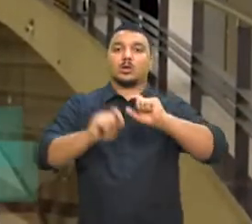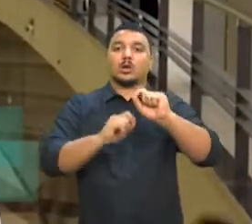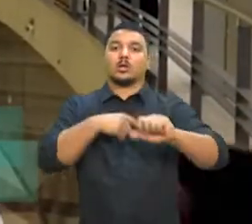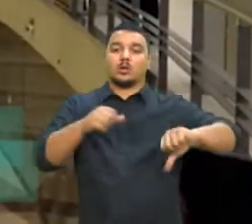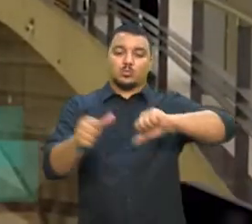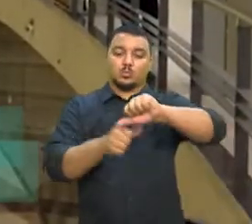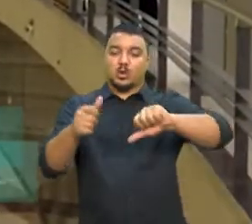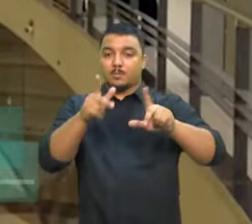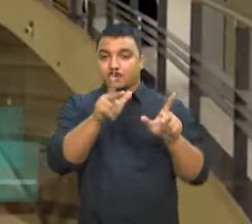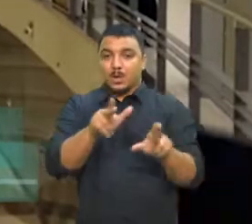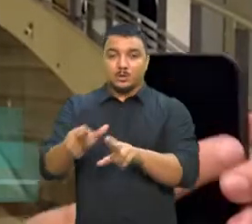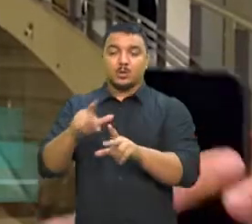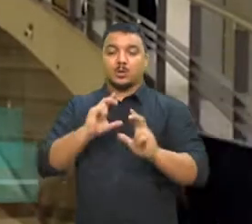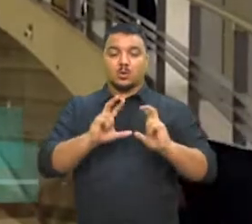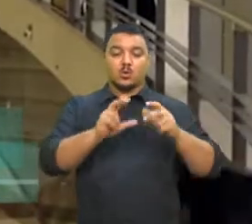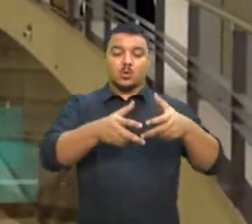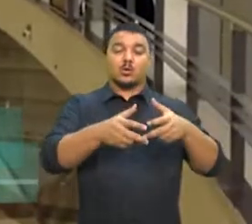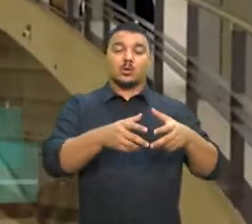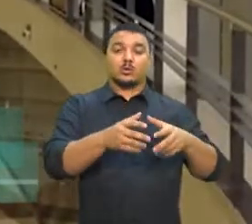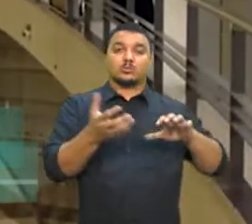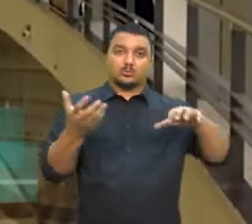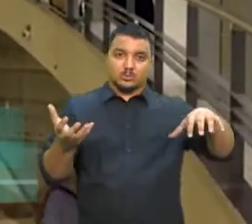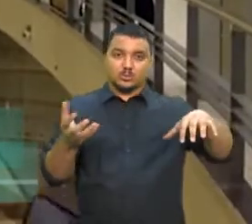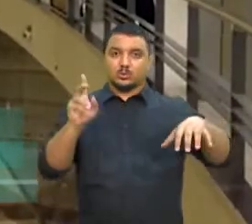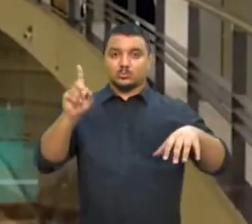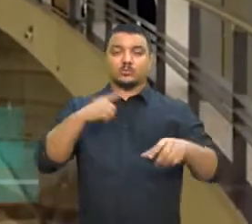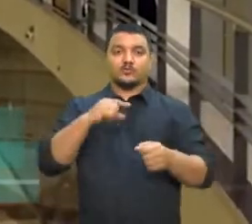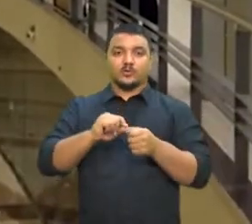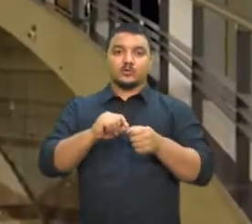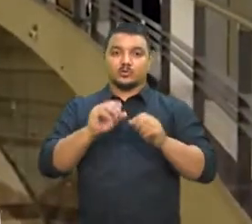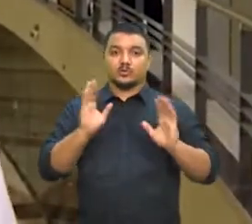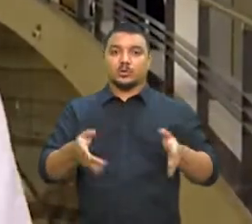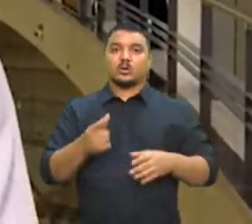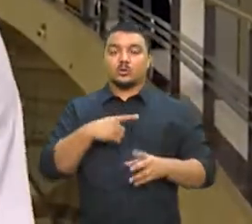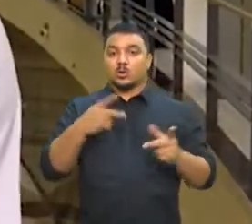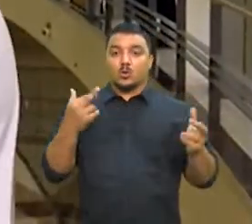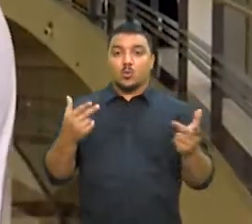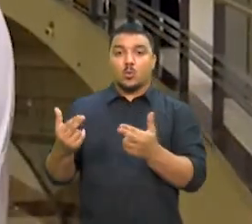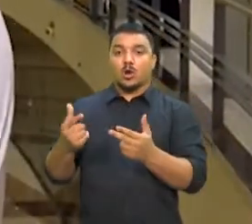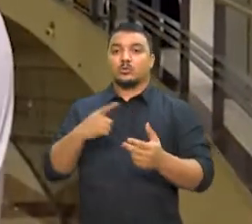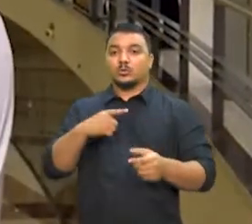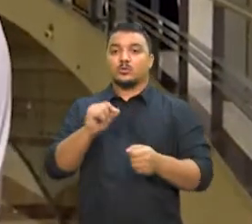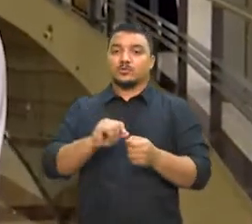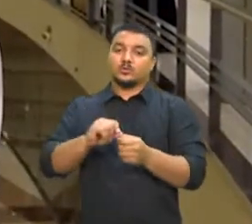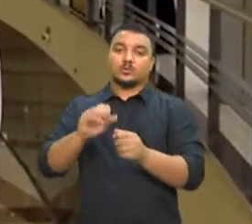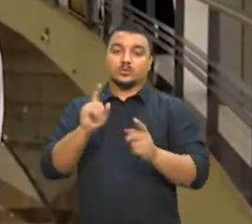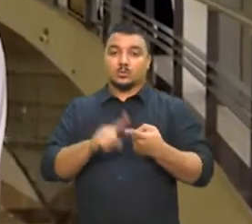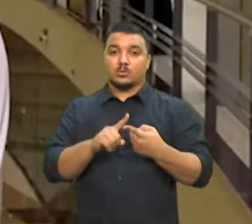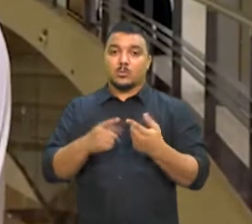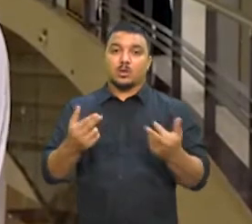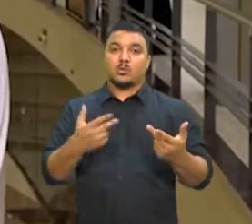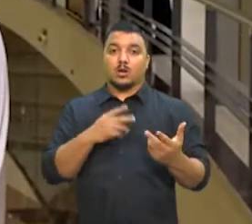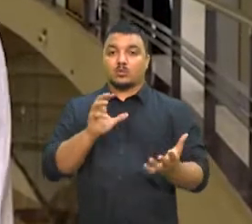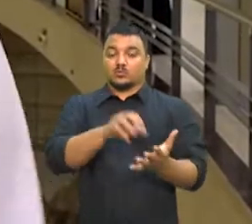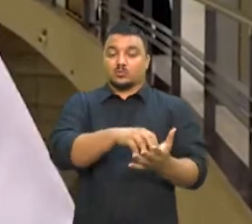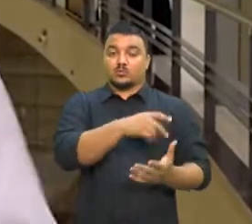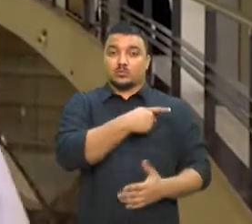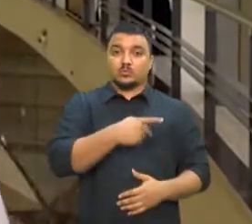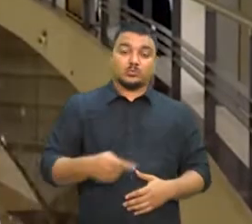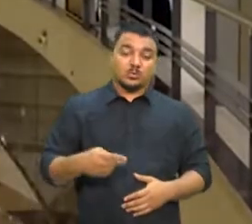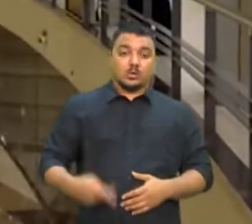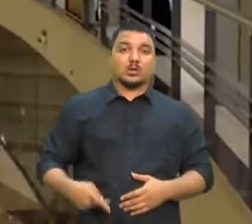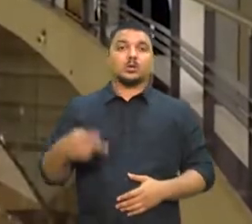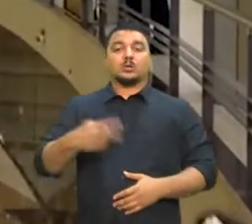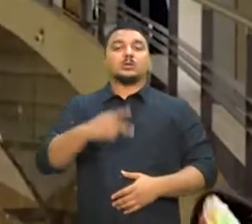que o Congresso Nacional fez, as mesmas modificações que fizemos para os servidores públicos do Estado